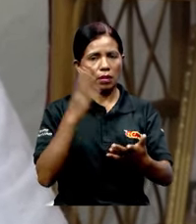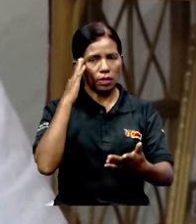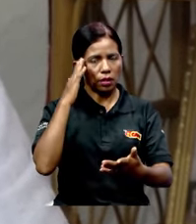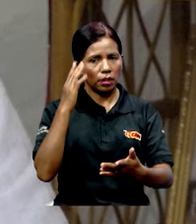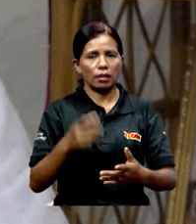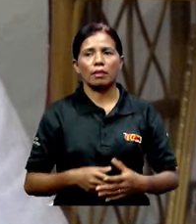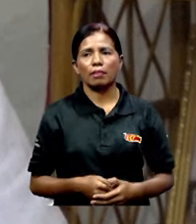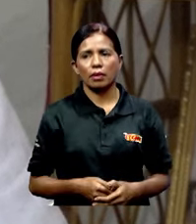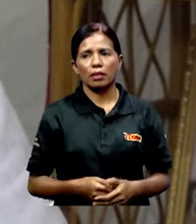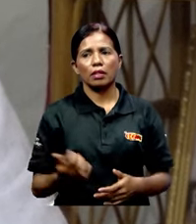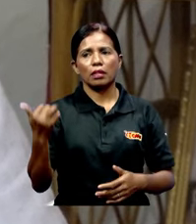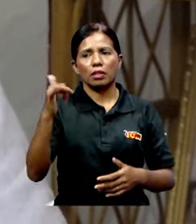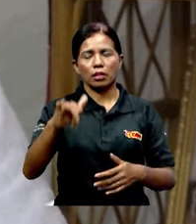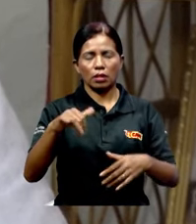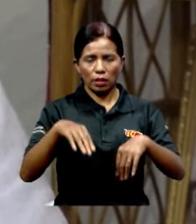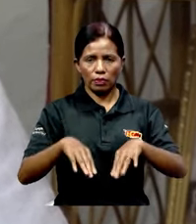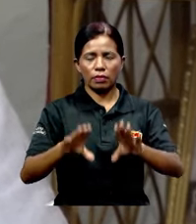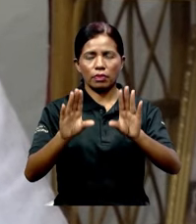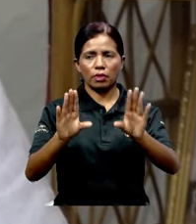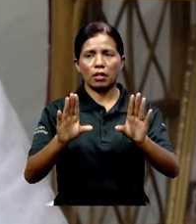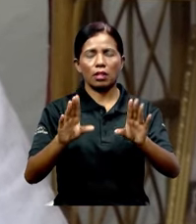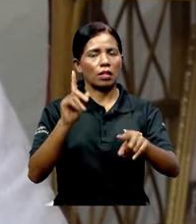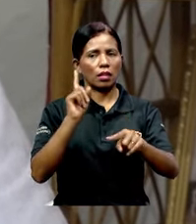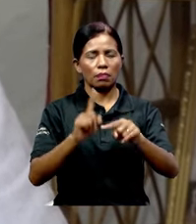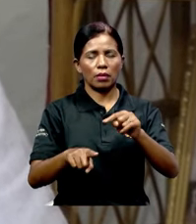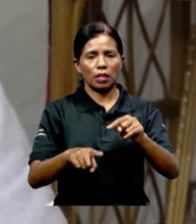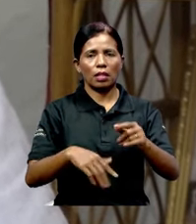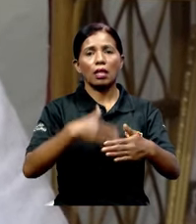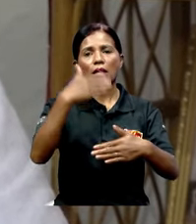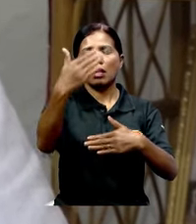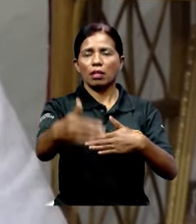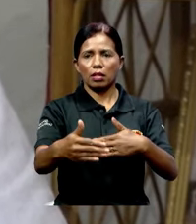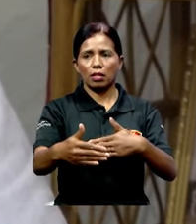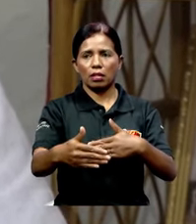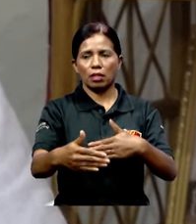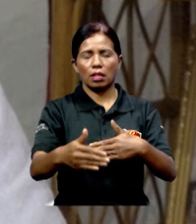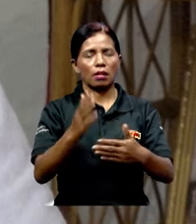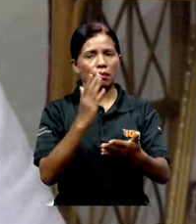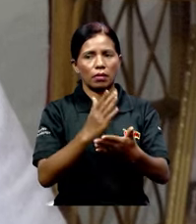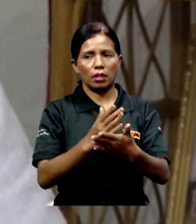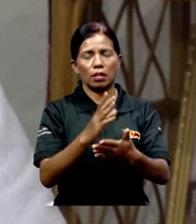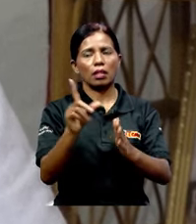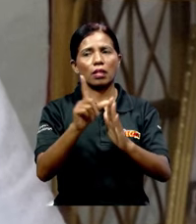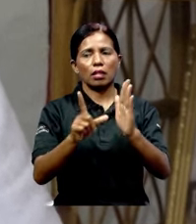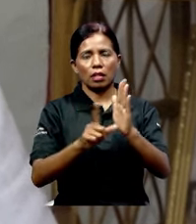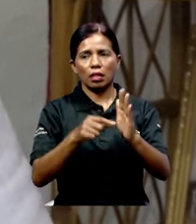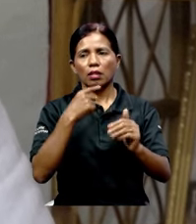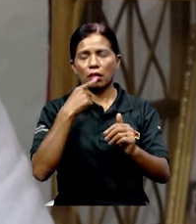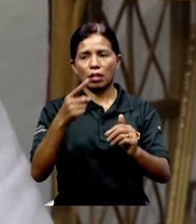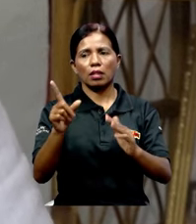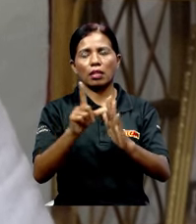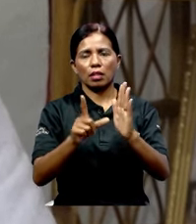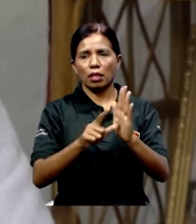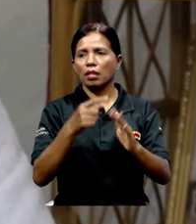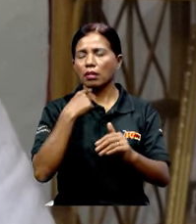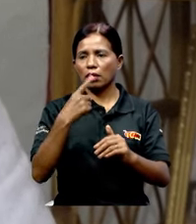Aduni, se a Sira Fane, Labele ultrapassa limites no bem que a lei obriga. Tamba lei de